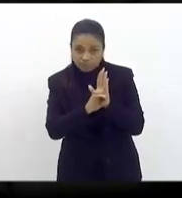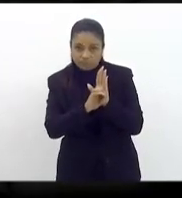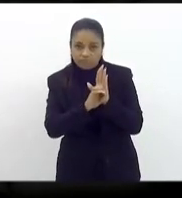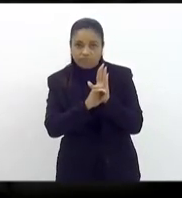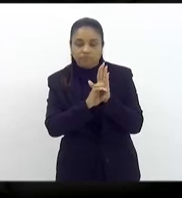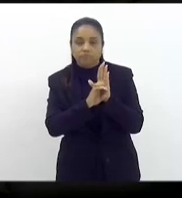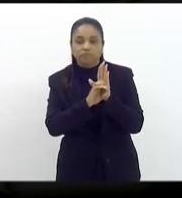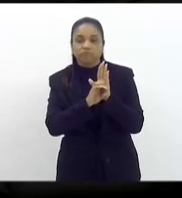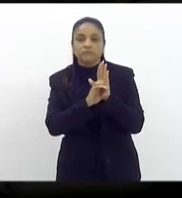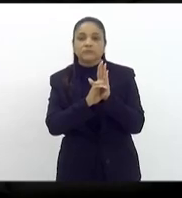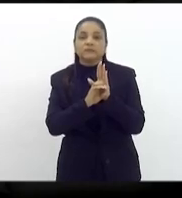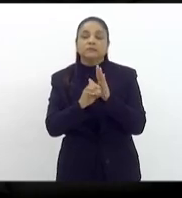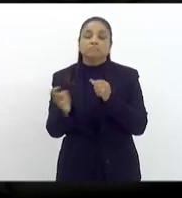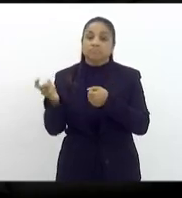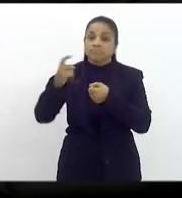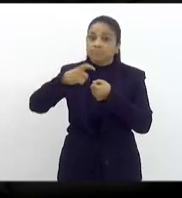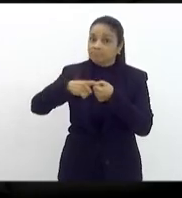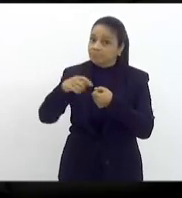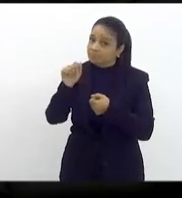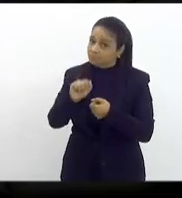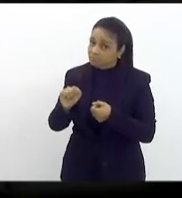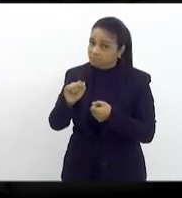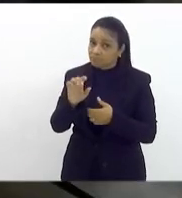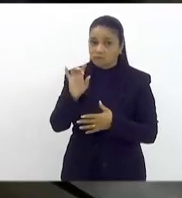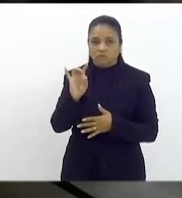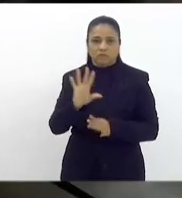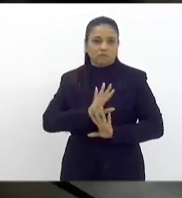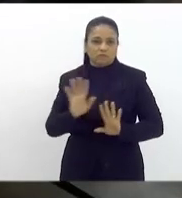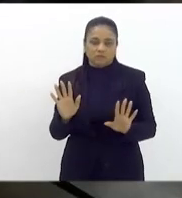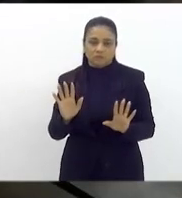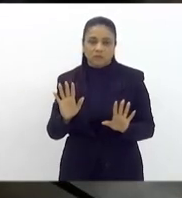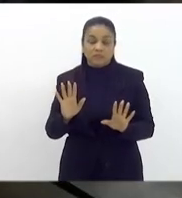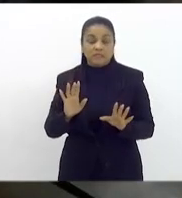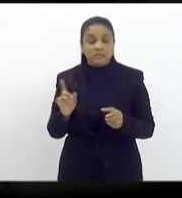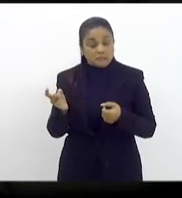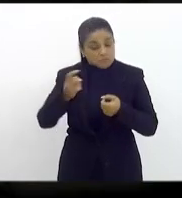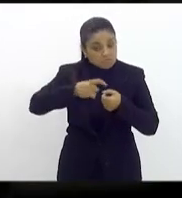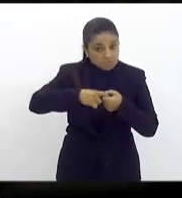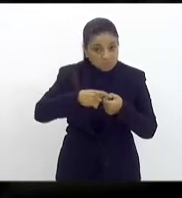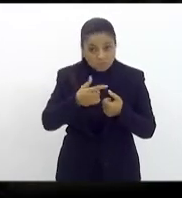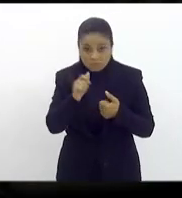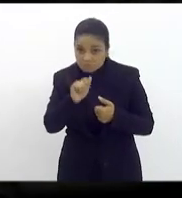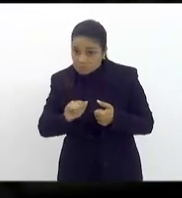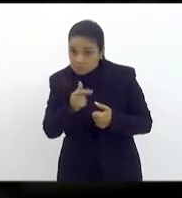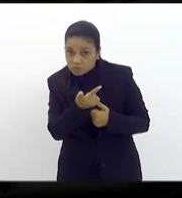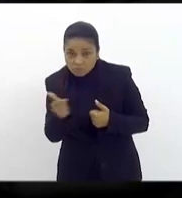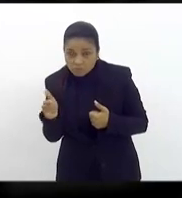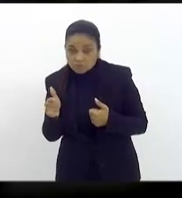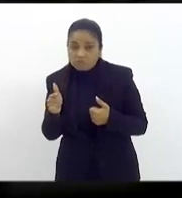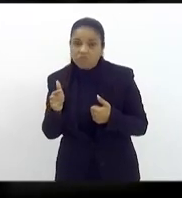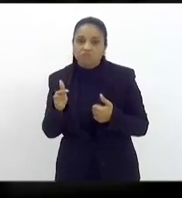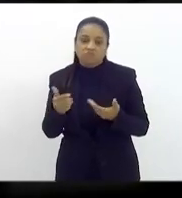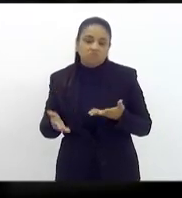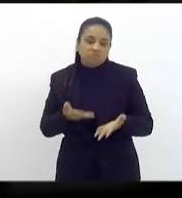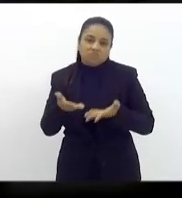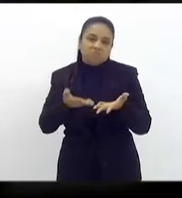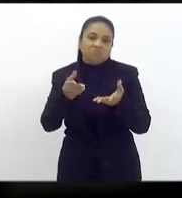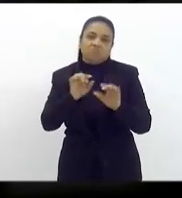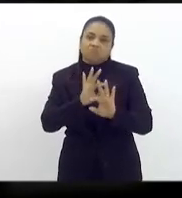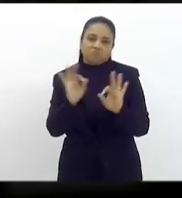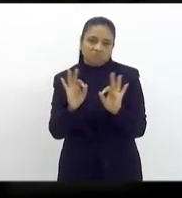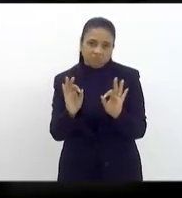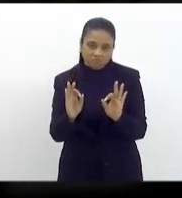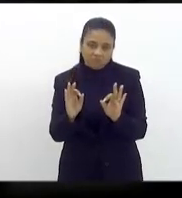para os associados. Entendeu? Se prestar para não associados algum serviço, aí ela estaria fora